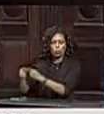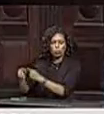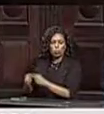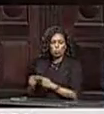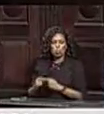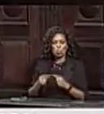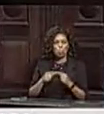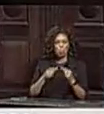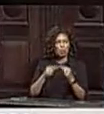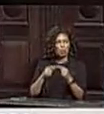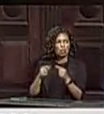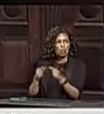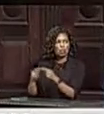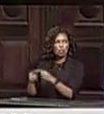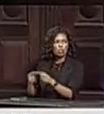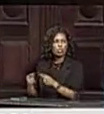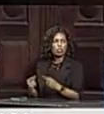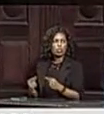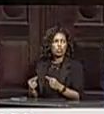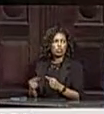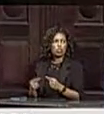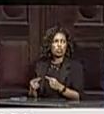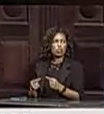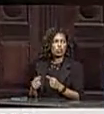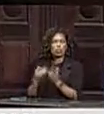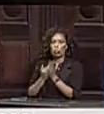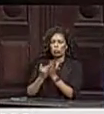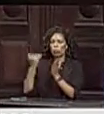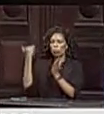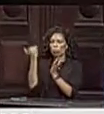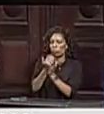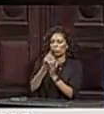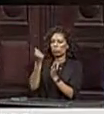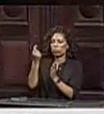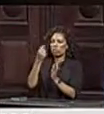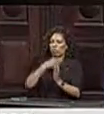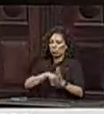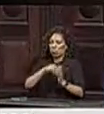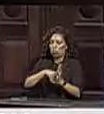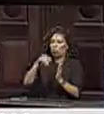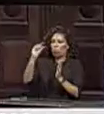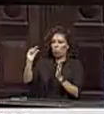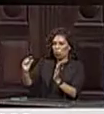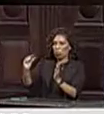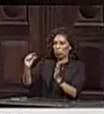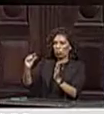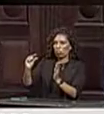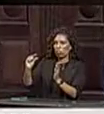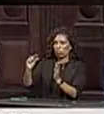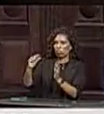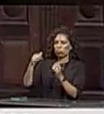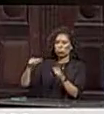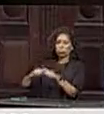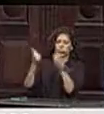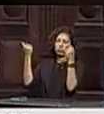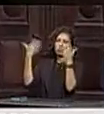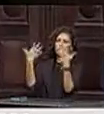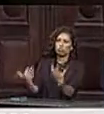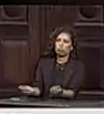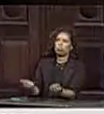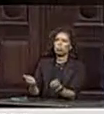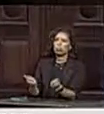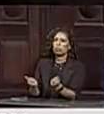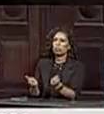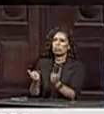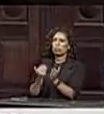compensações com um aumento medíocre da mensagem, com um